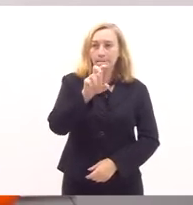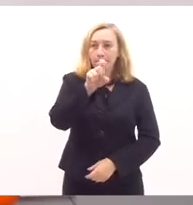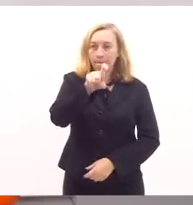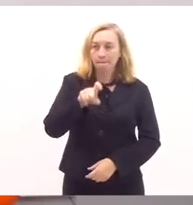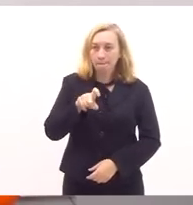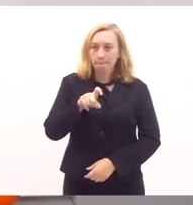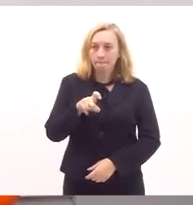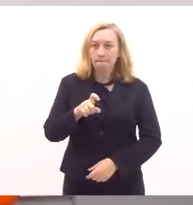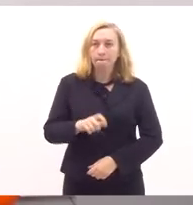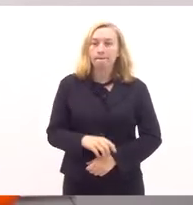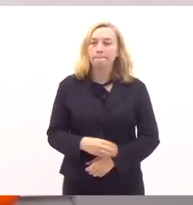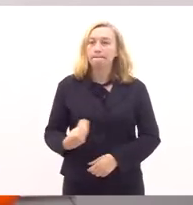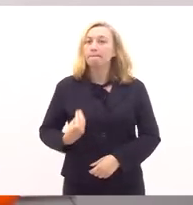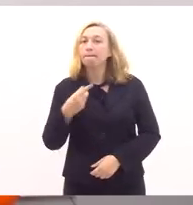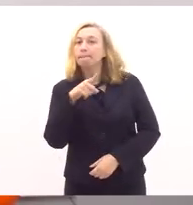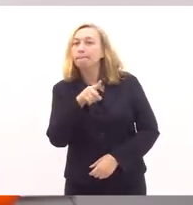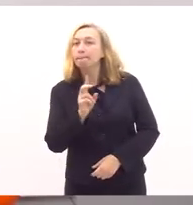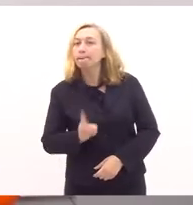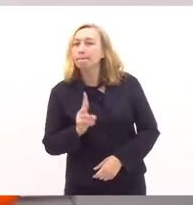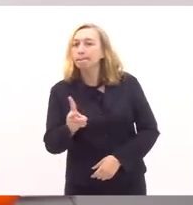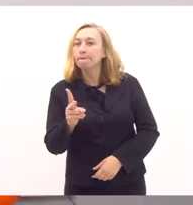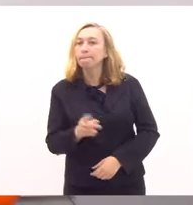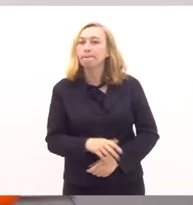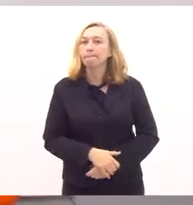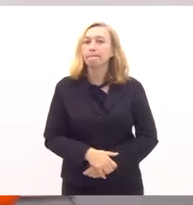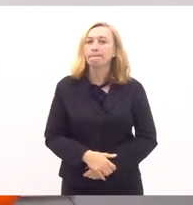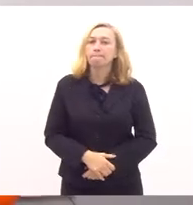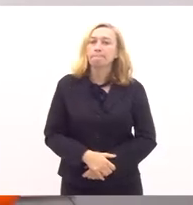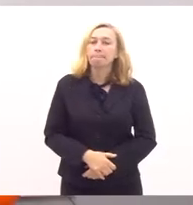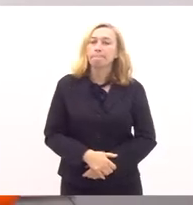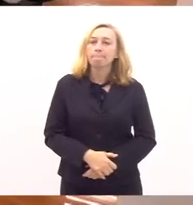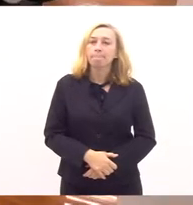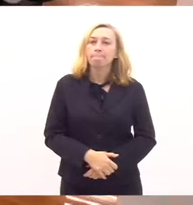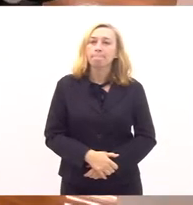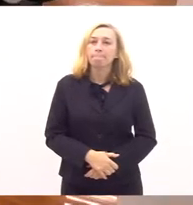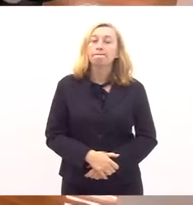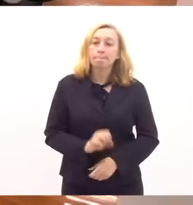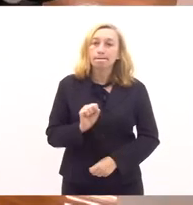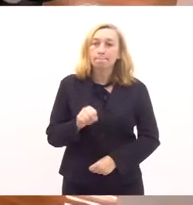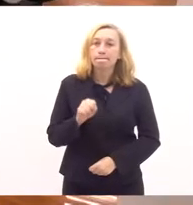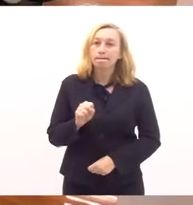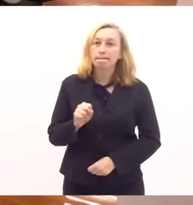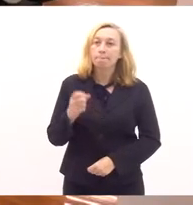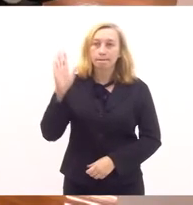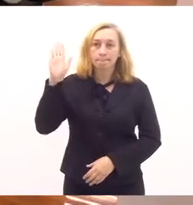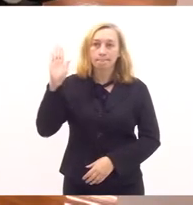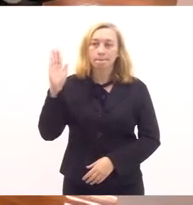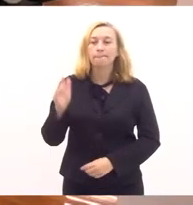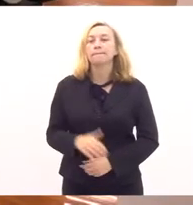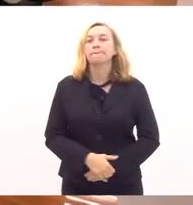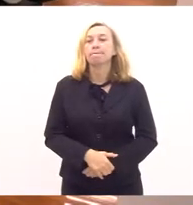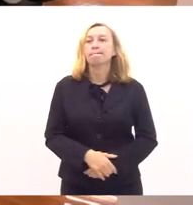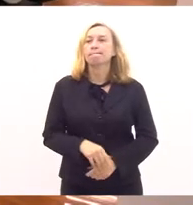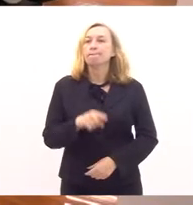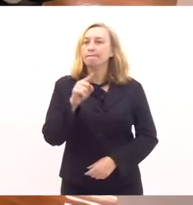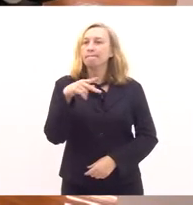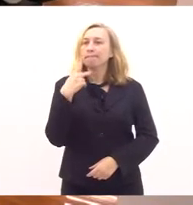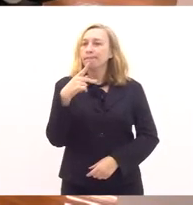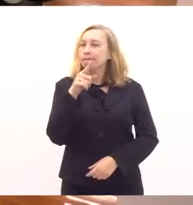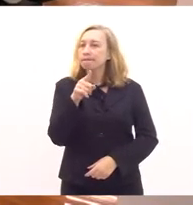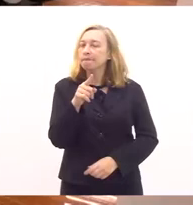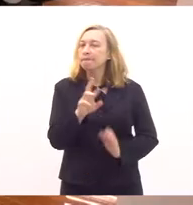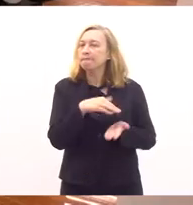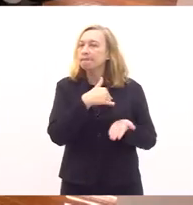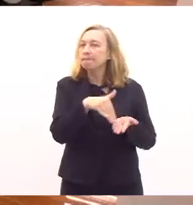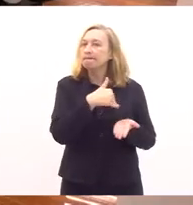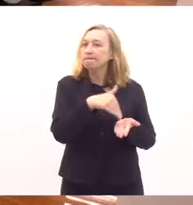ainda, para a gente continuar nessa dinâmica. Alex, sim, tô aqui, você vai fazer a fala pela